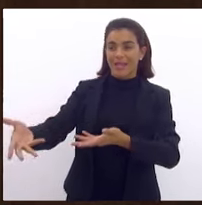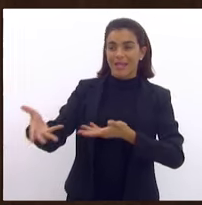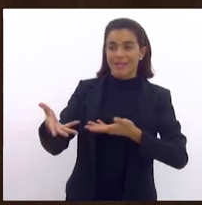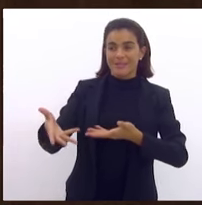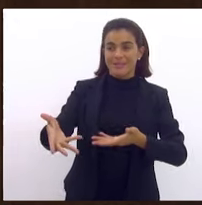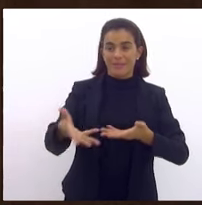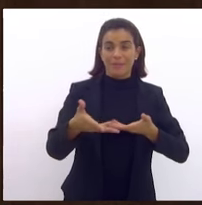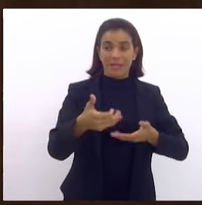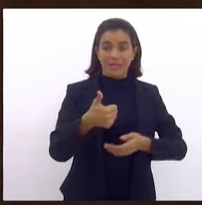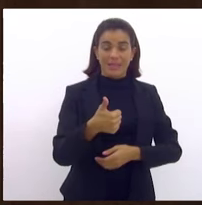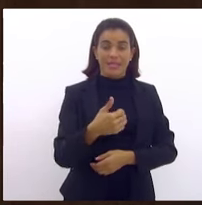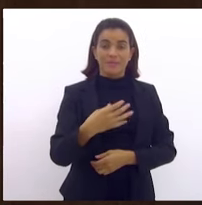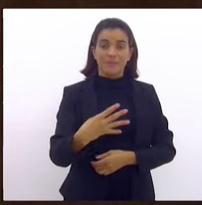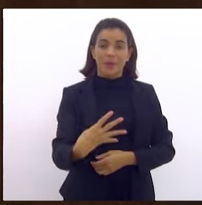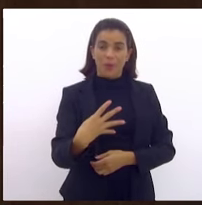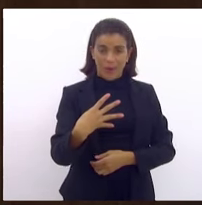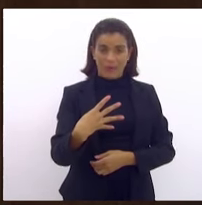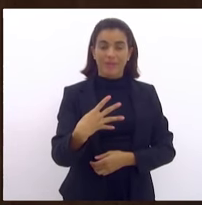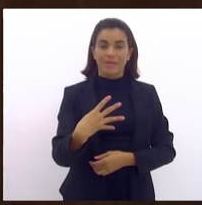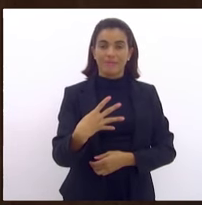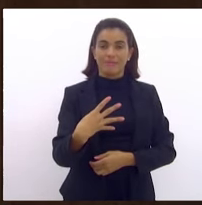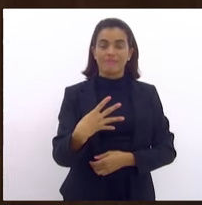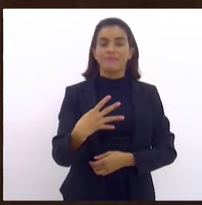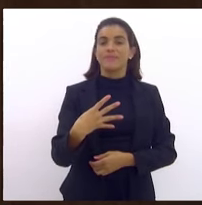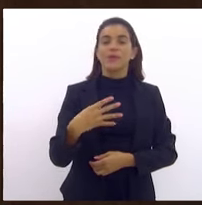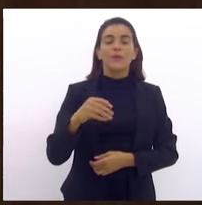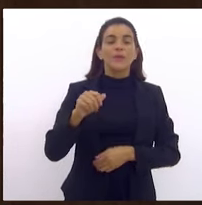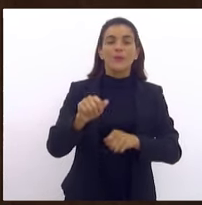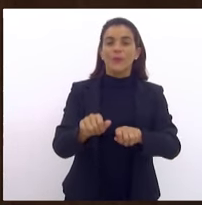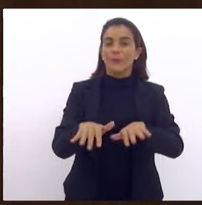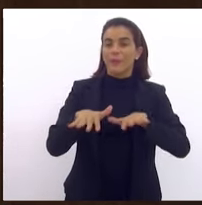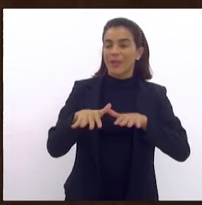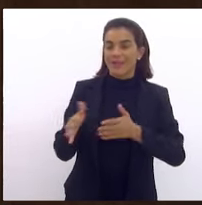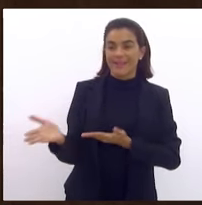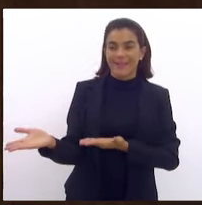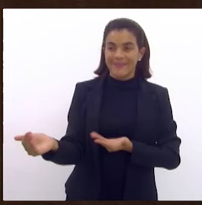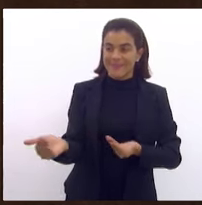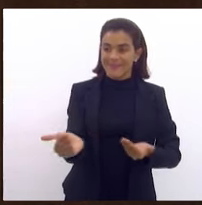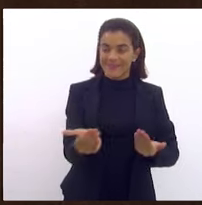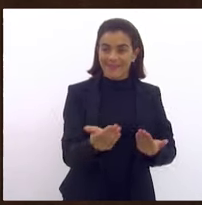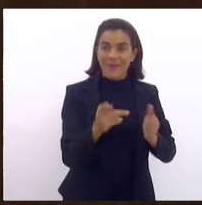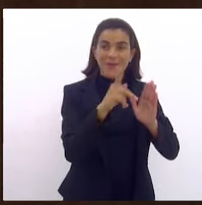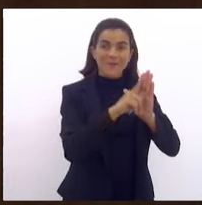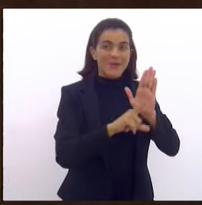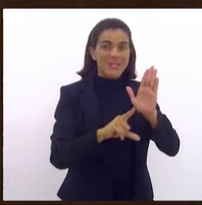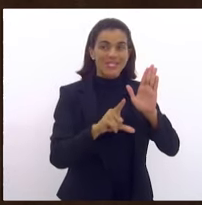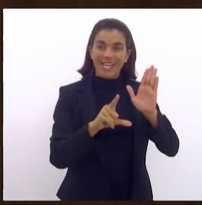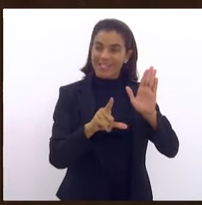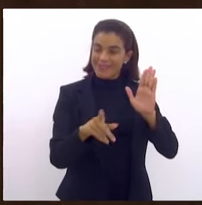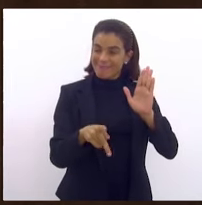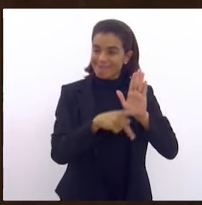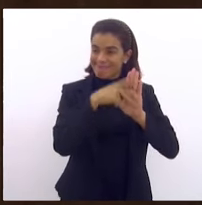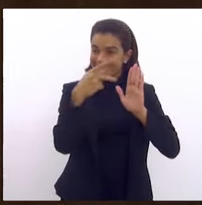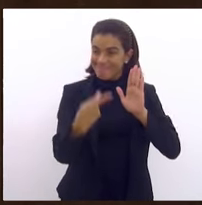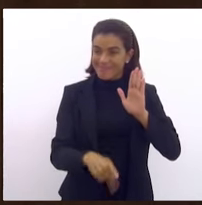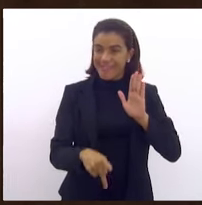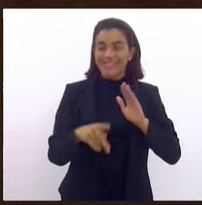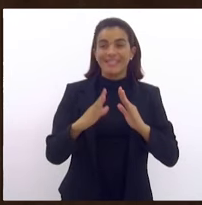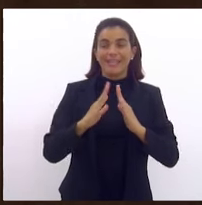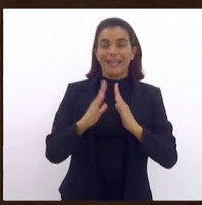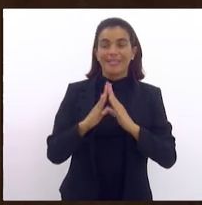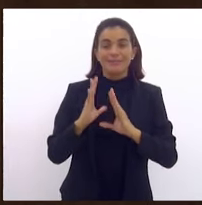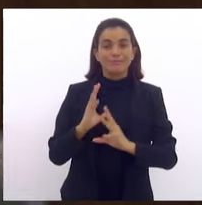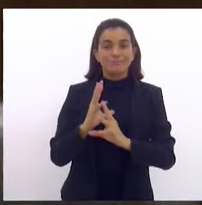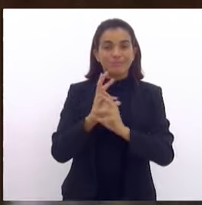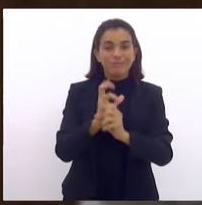a 14ª edição do Parlamento Juvenil, um projeto desta casa que esse ano comemora 20